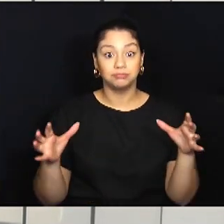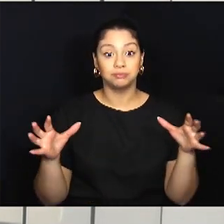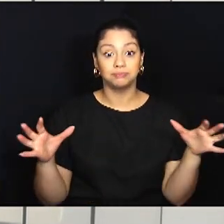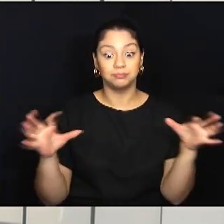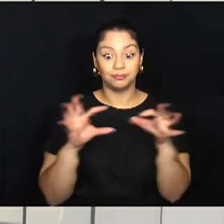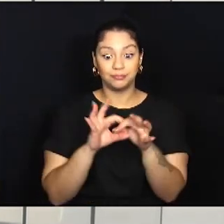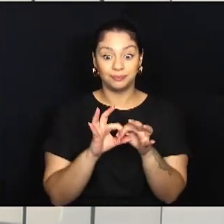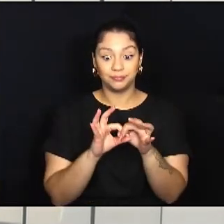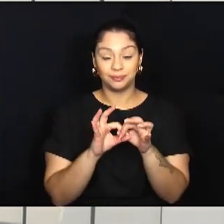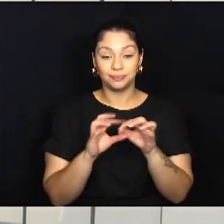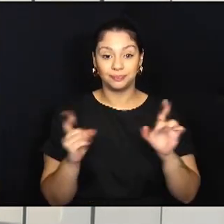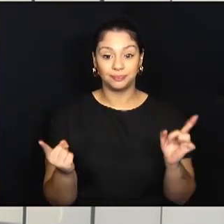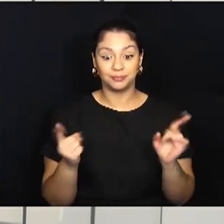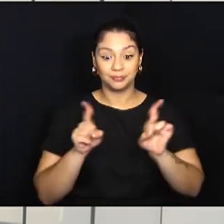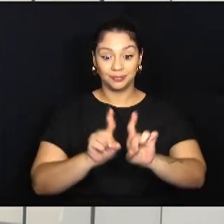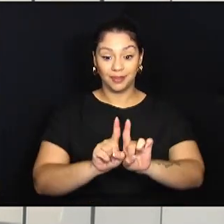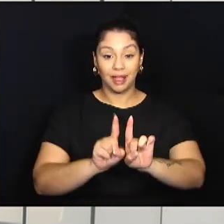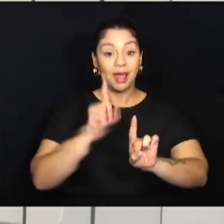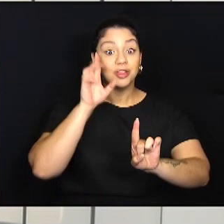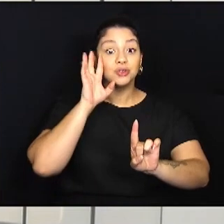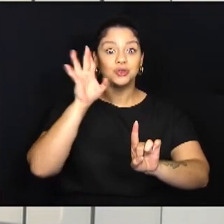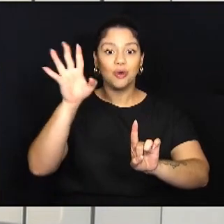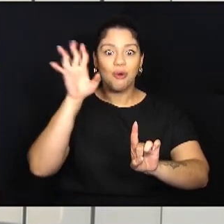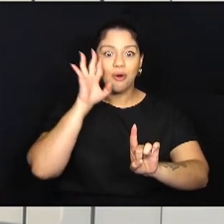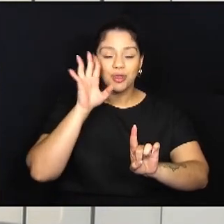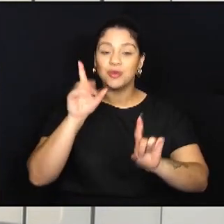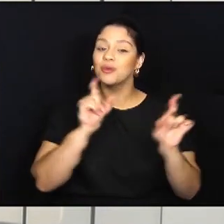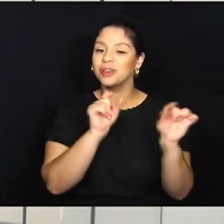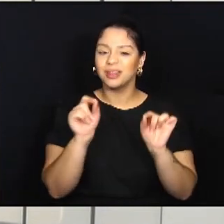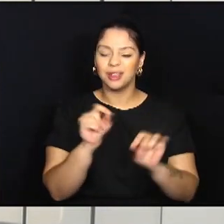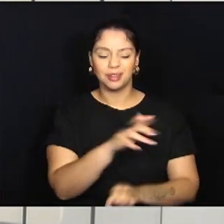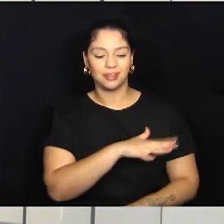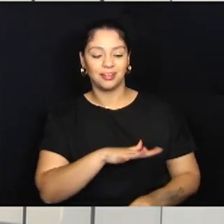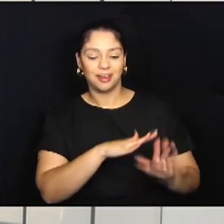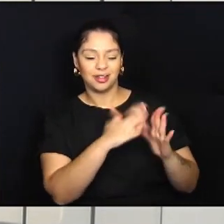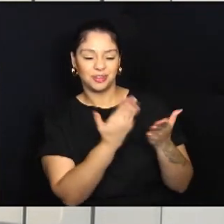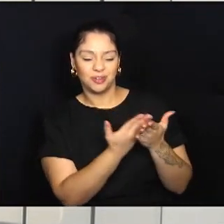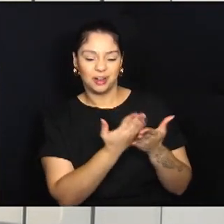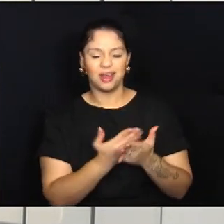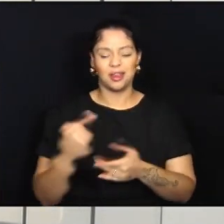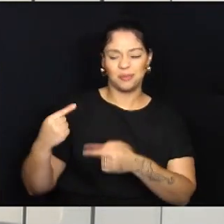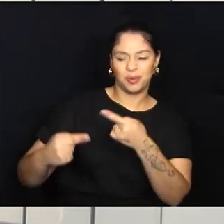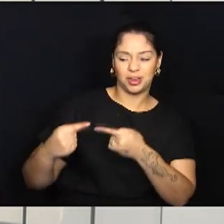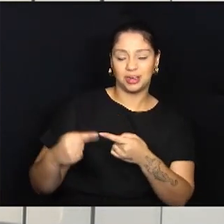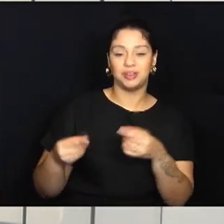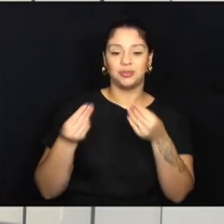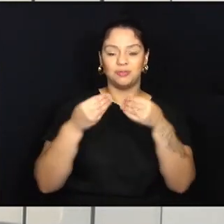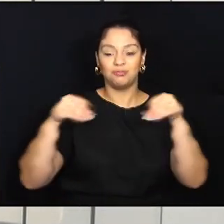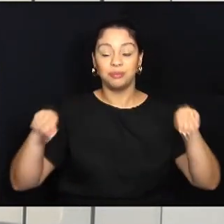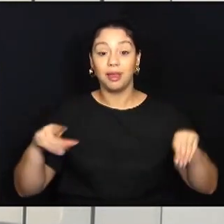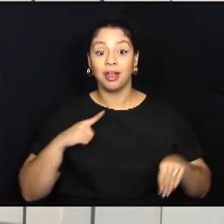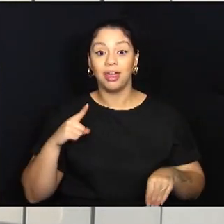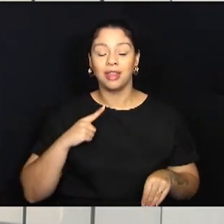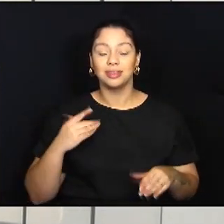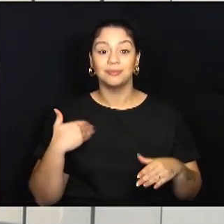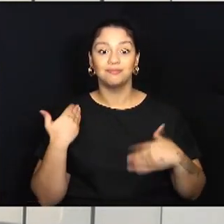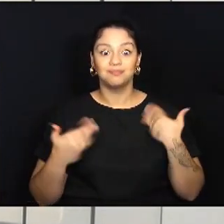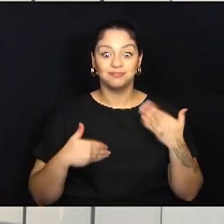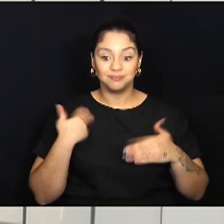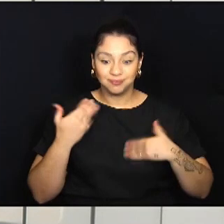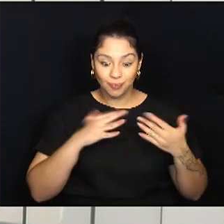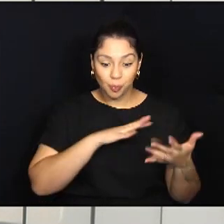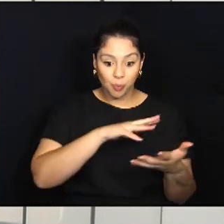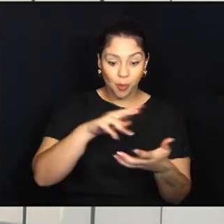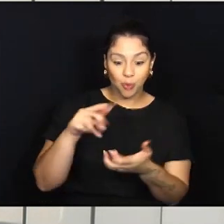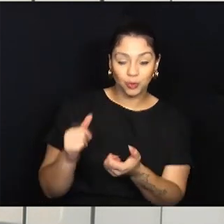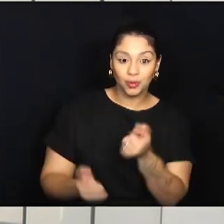nasceu o sonho de sair deste ambiente escolar, político, para ganhar o mundo e criar uma